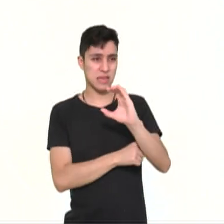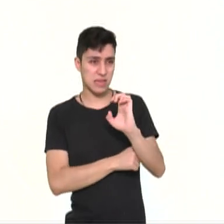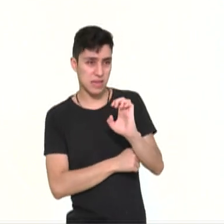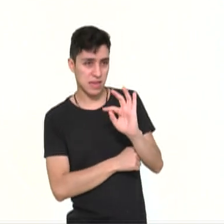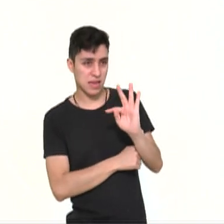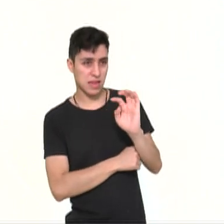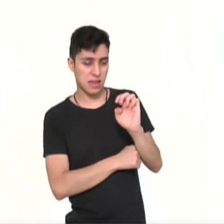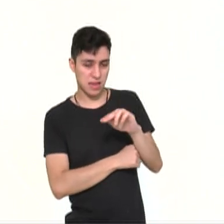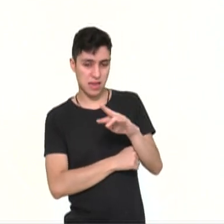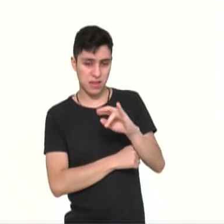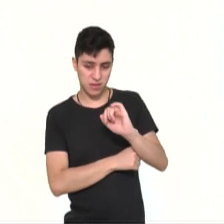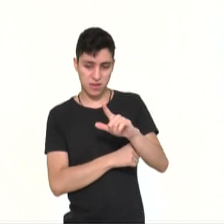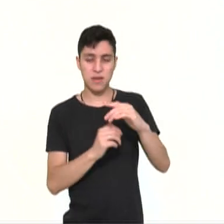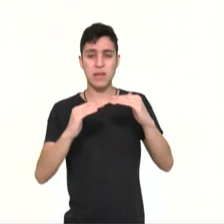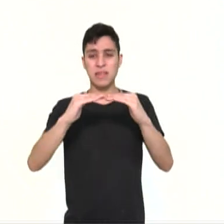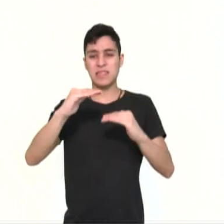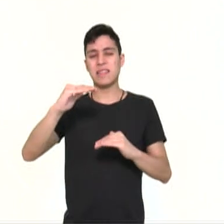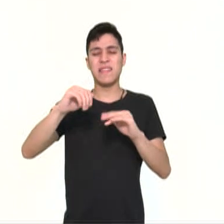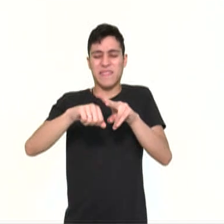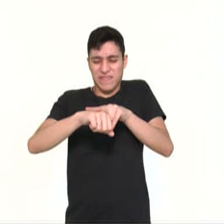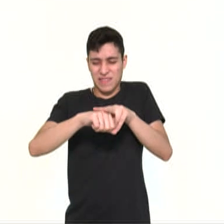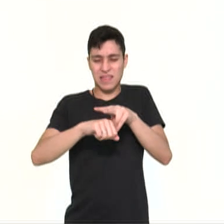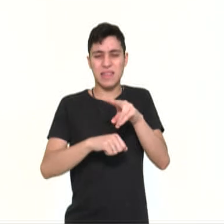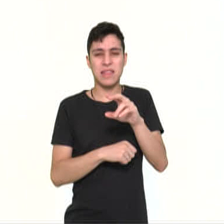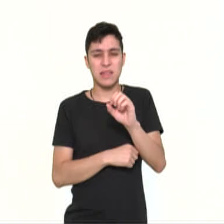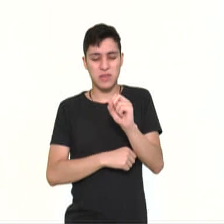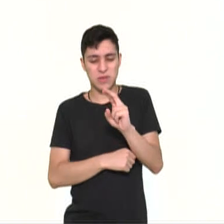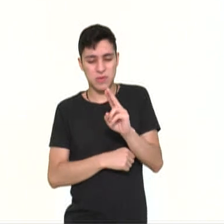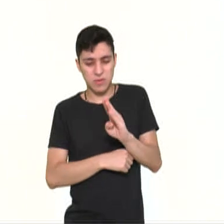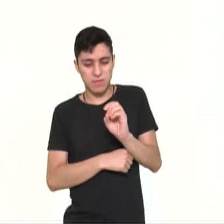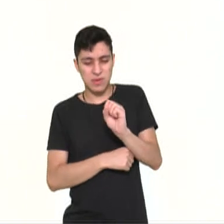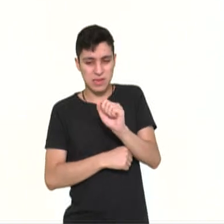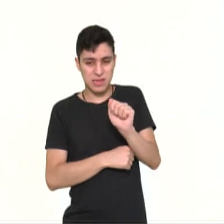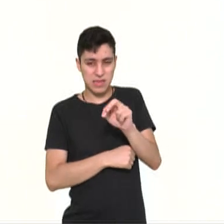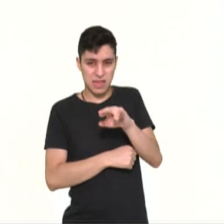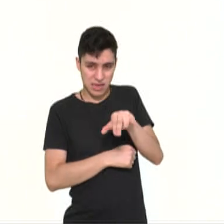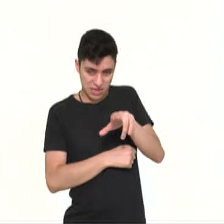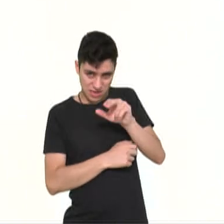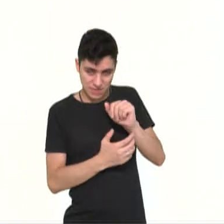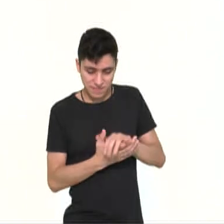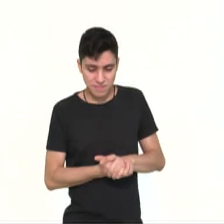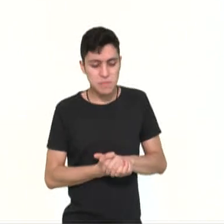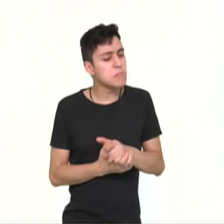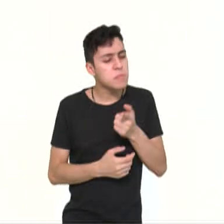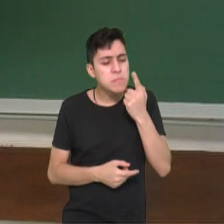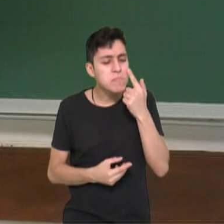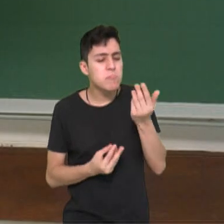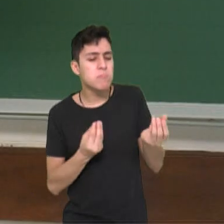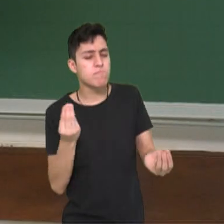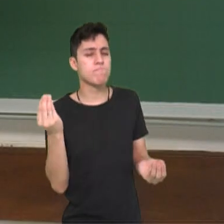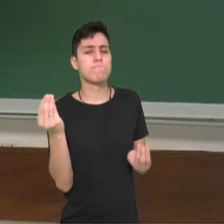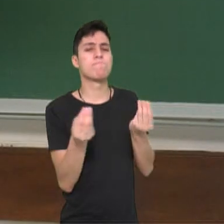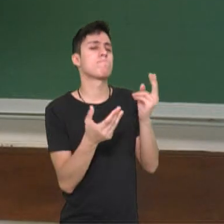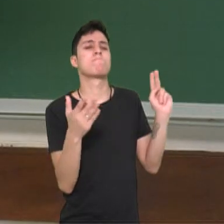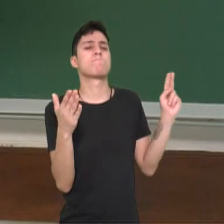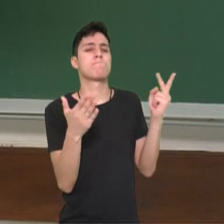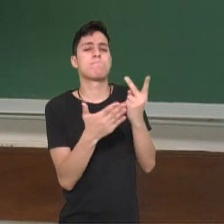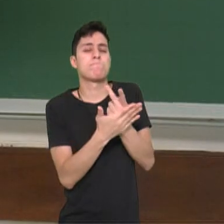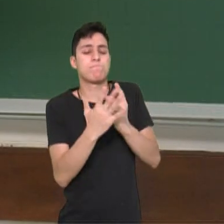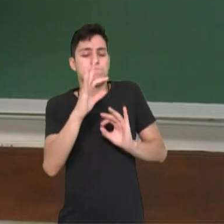e a verde é a subsaariana. E nós vamos para ver um pouco como que se organizava a política,